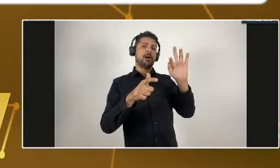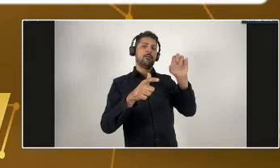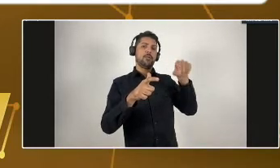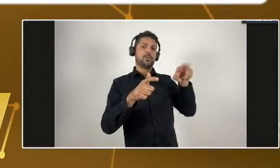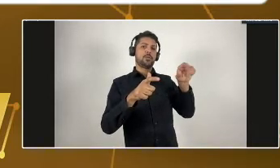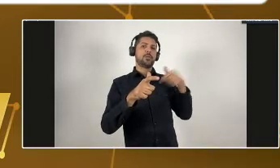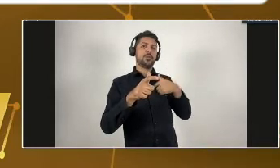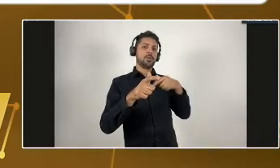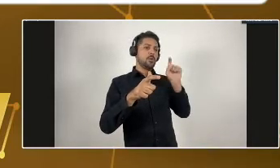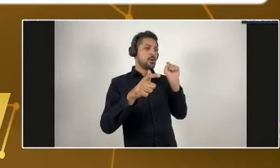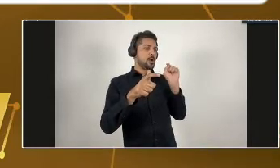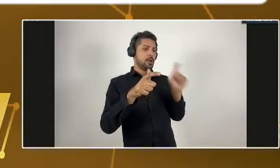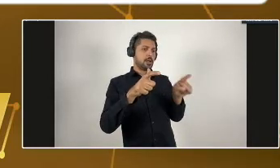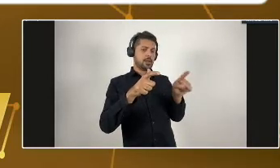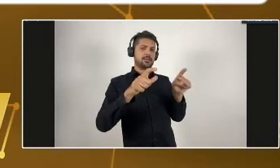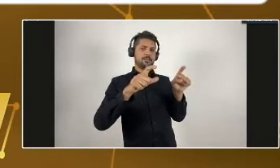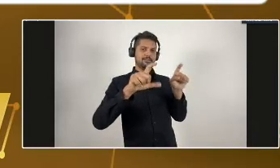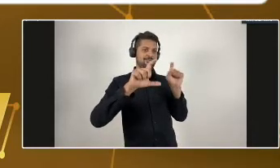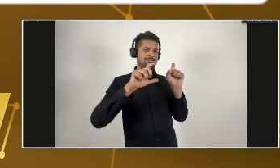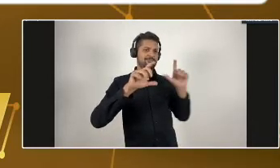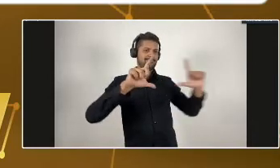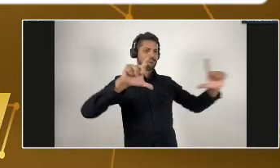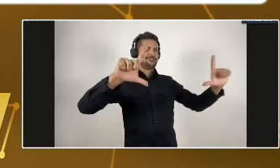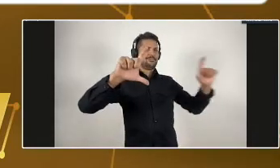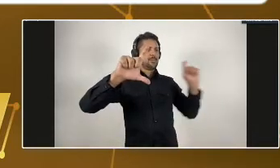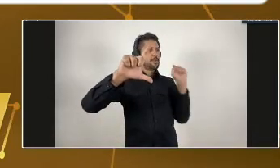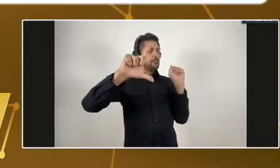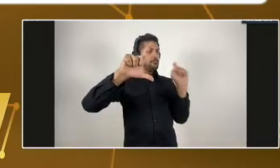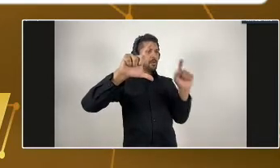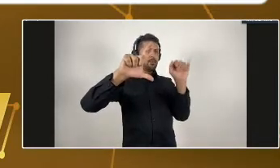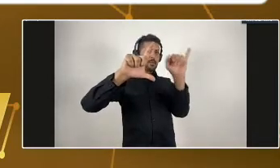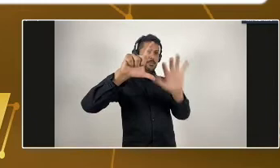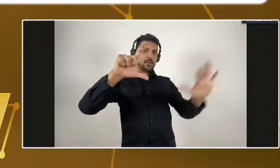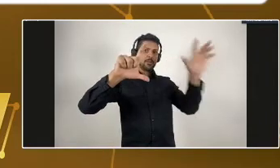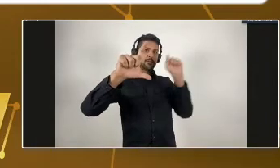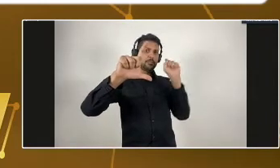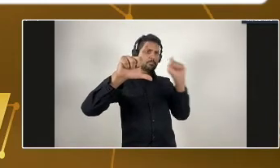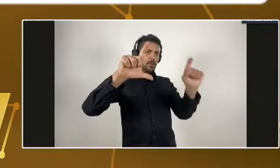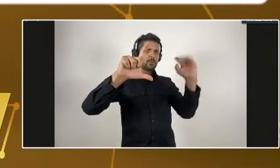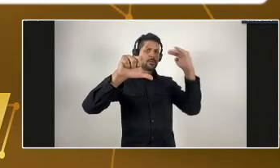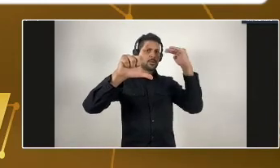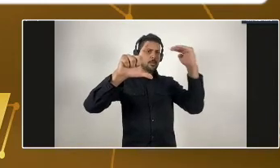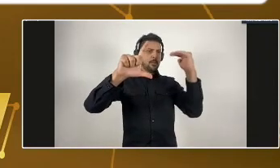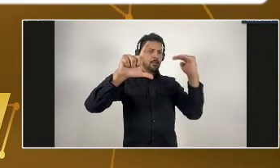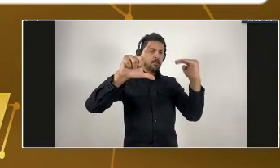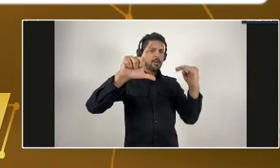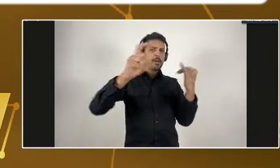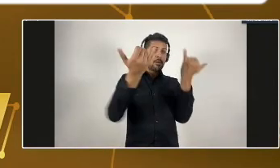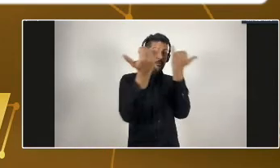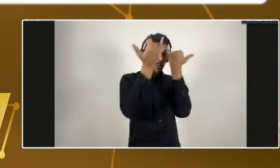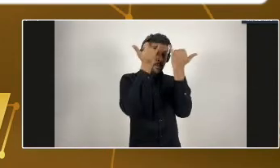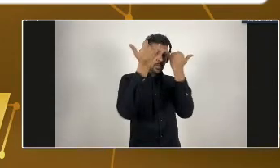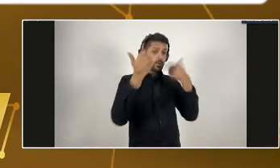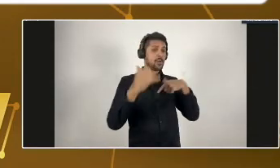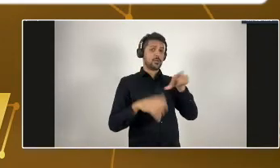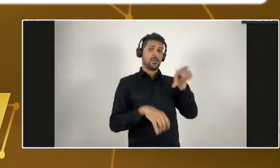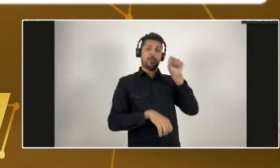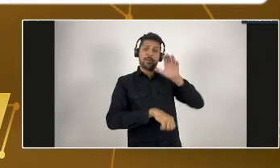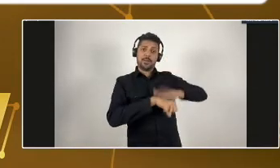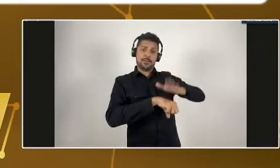subestação, aparecem as informações que eu escolhi para disponibilizar, porque por trás de todas